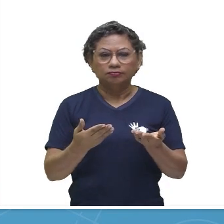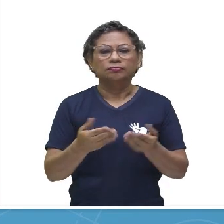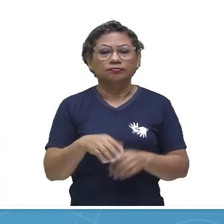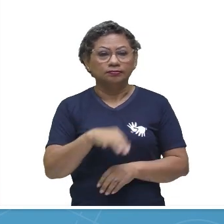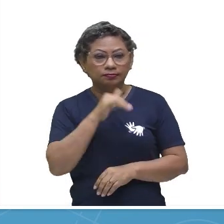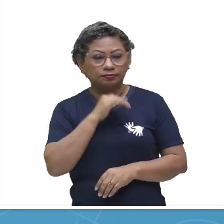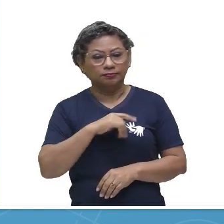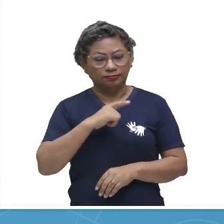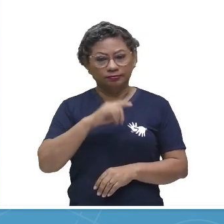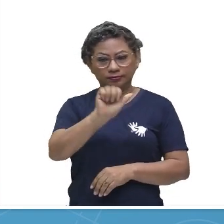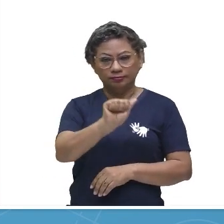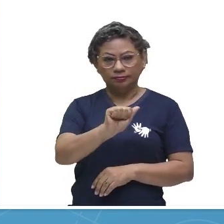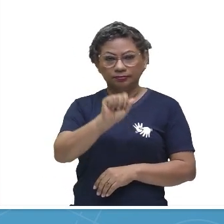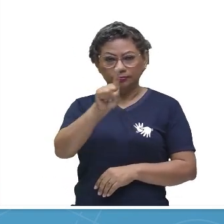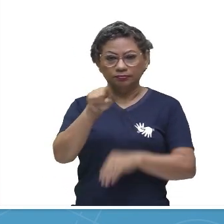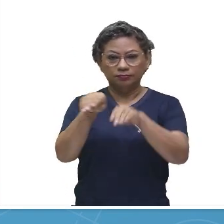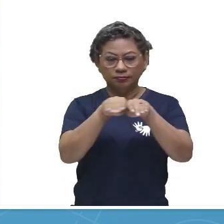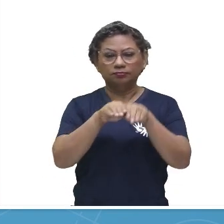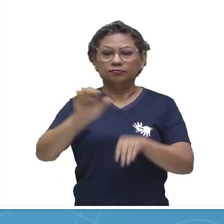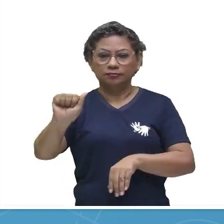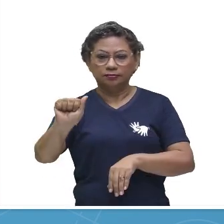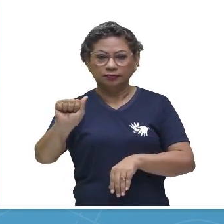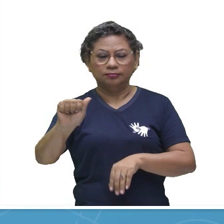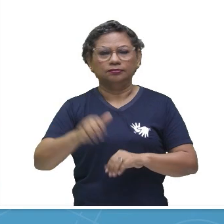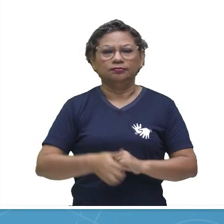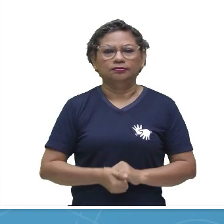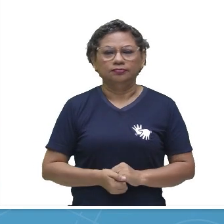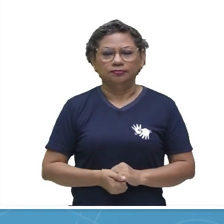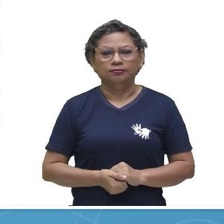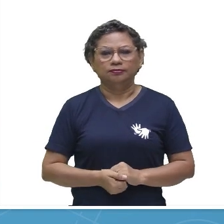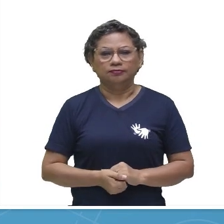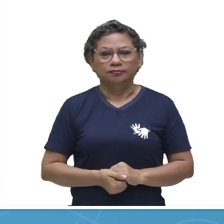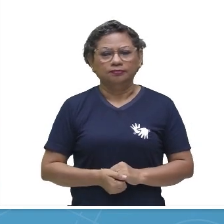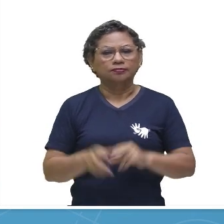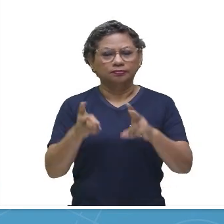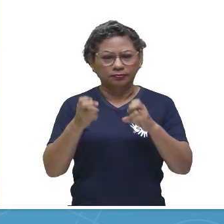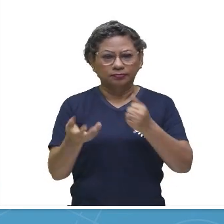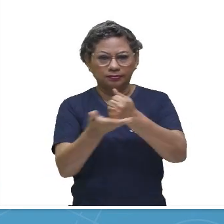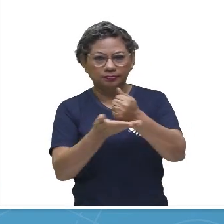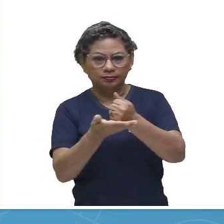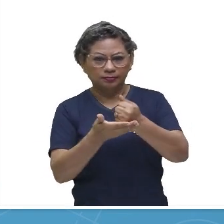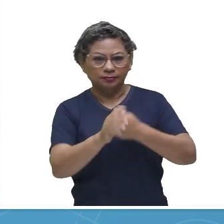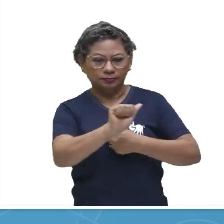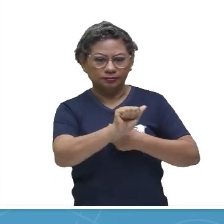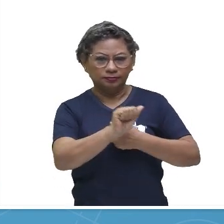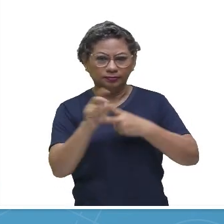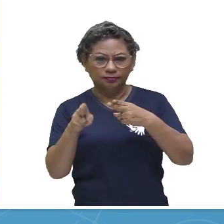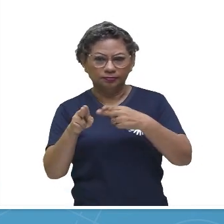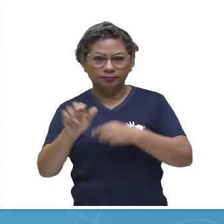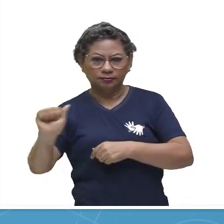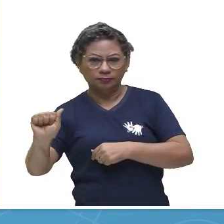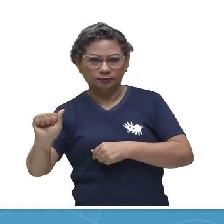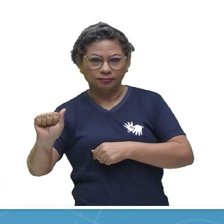nós temos A elevado a 1, isso daqui é igual a A. Então, podemos também exemplificar aqui, para números